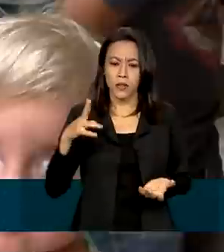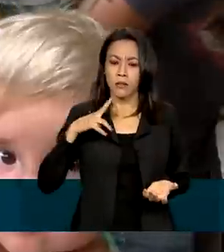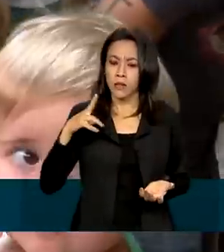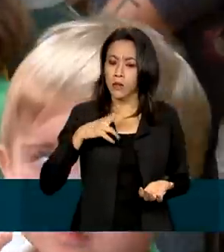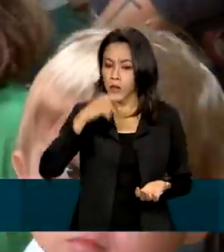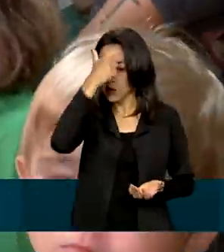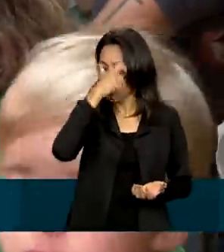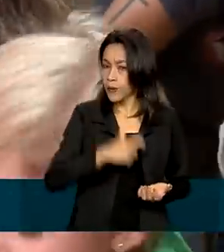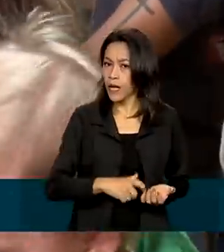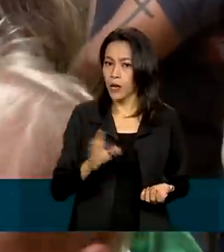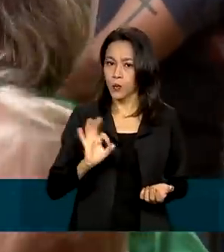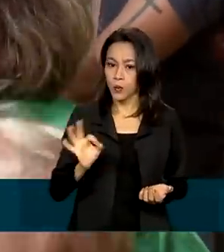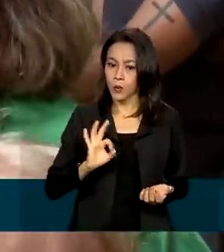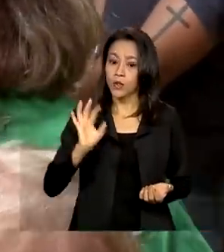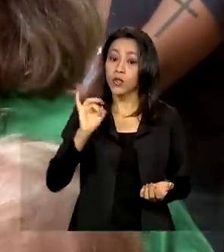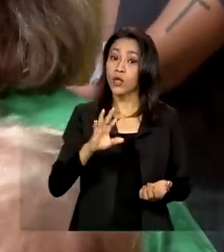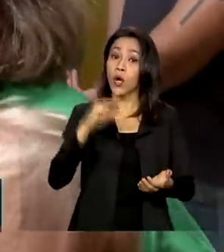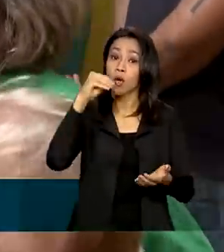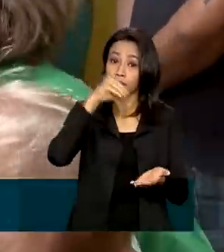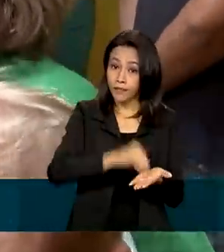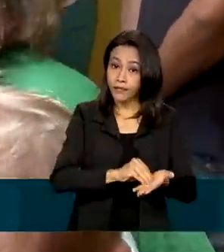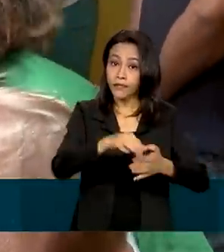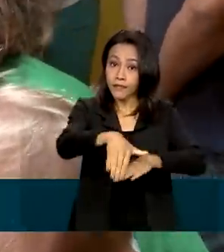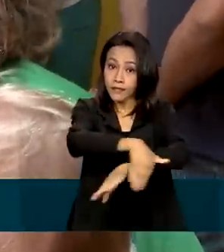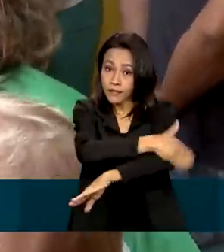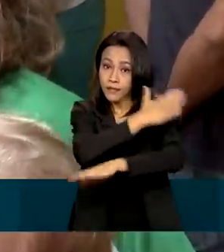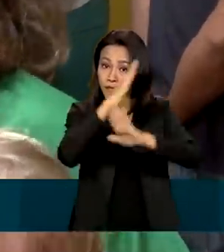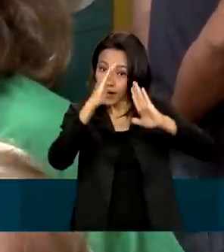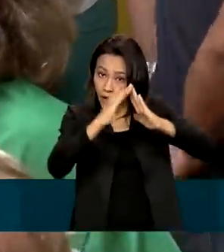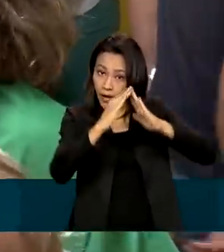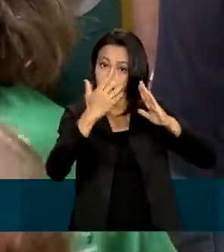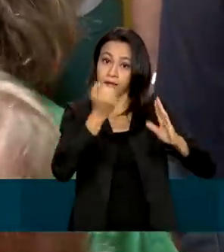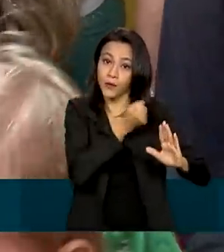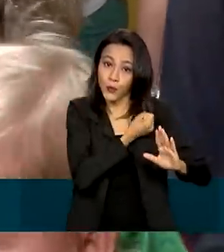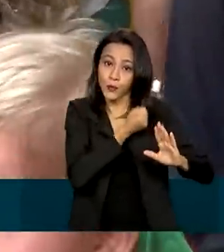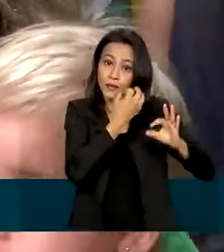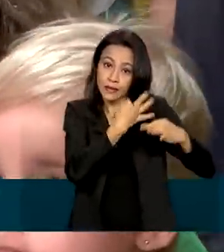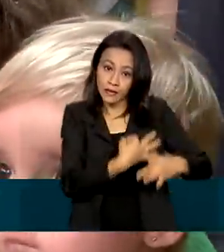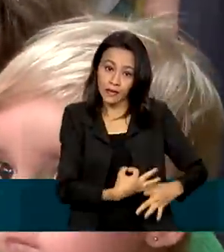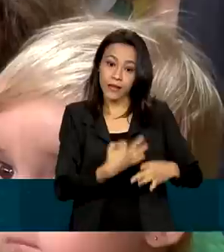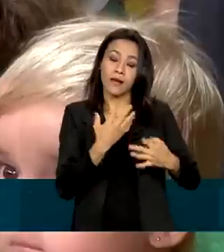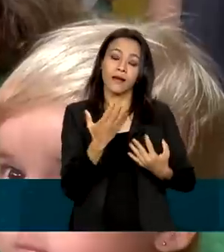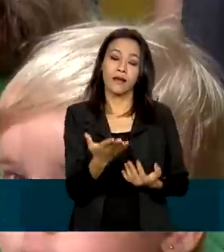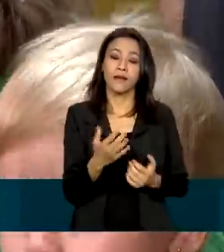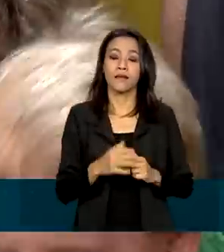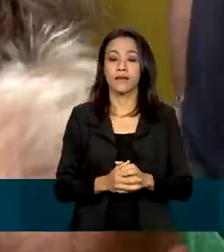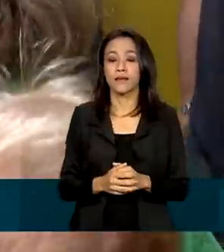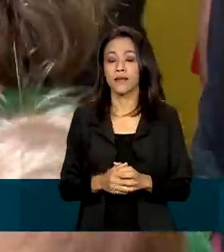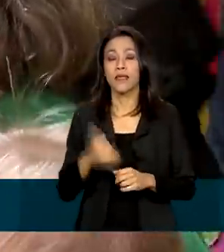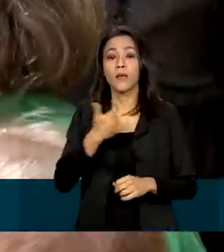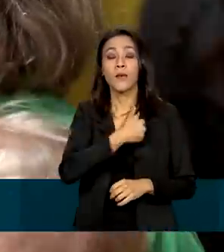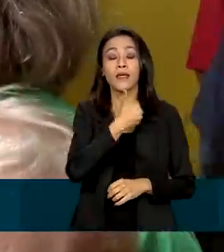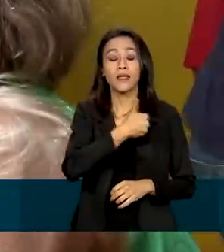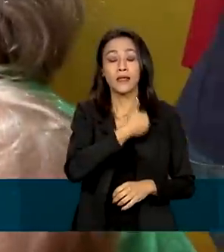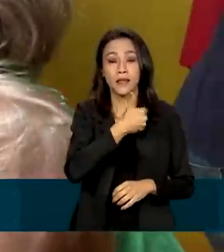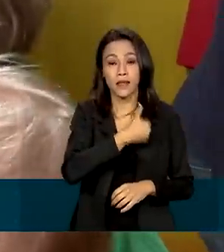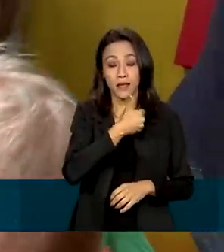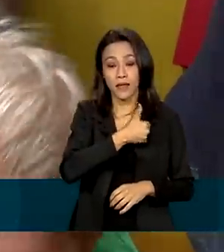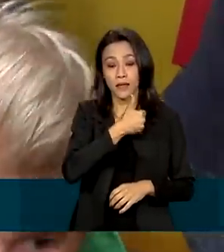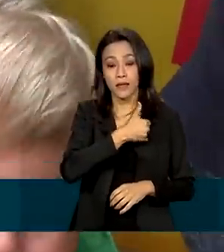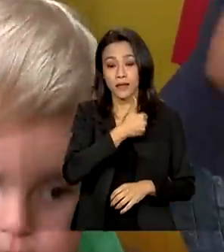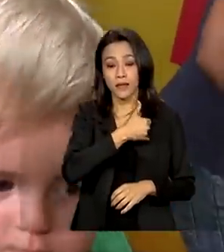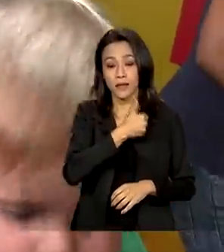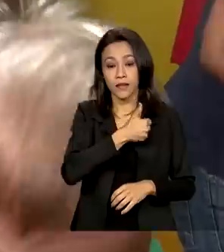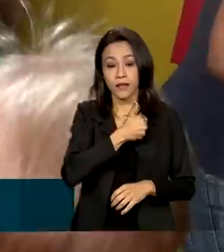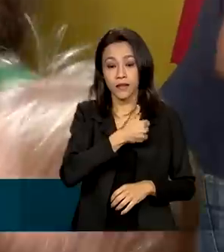criança. Endereçamento e CEP corretos, né? E tem que ser de crianças, né? A partir